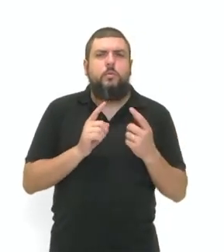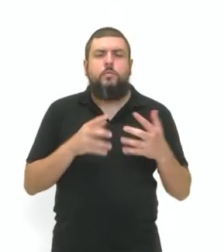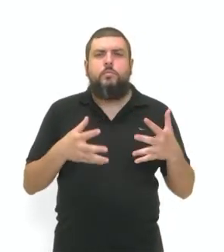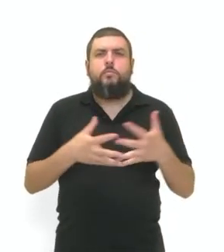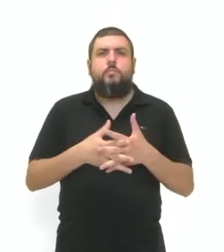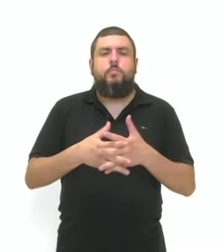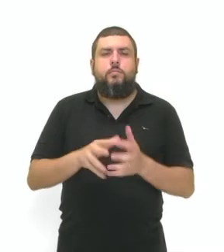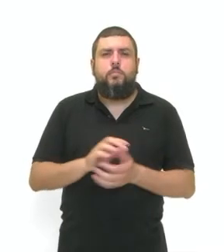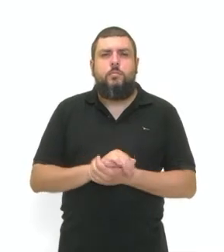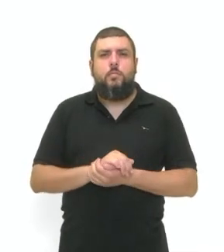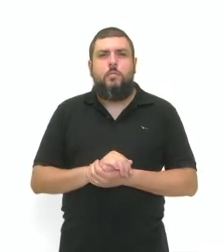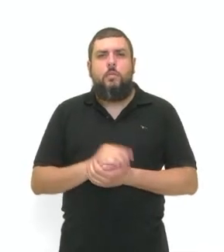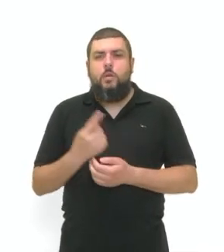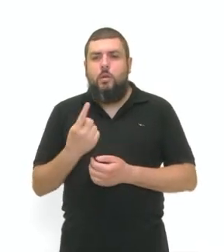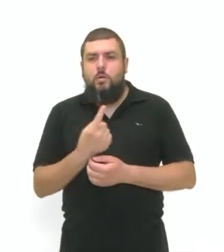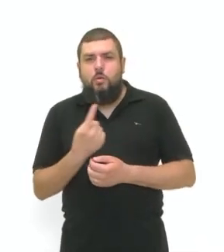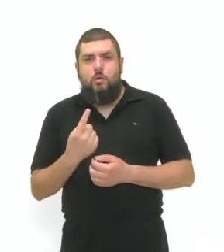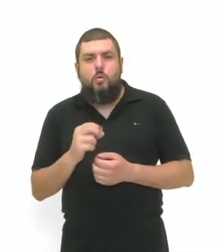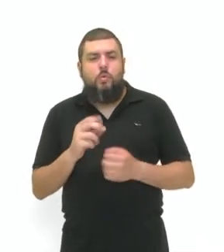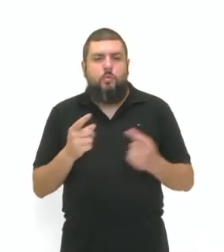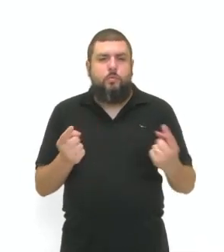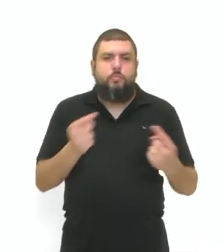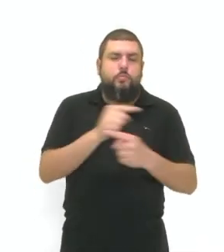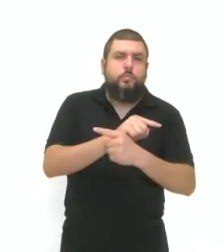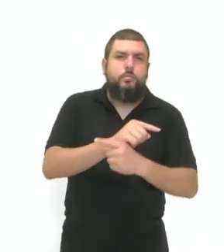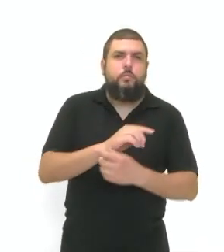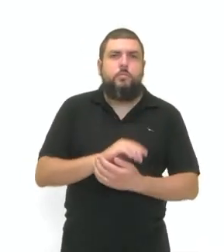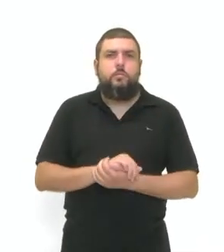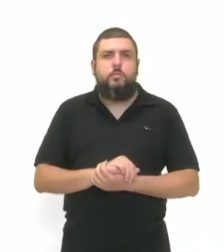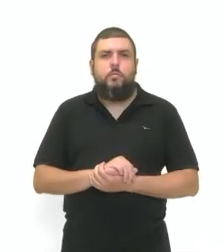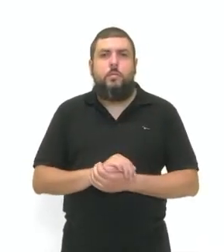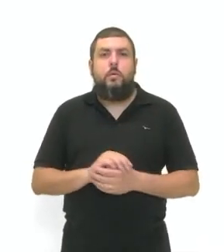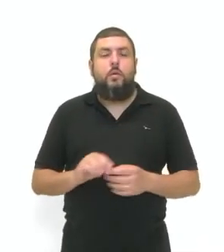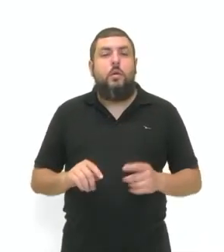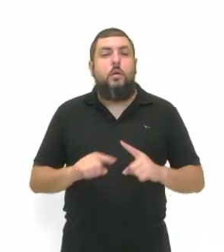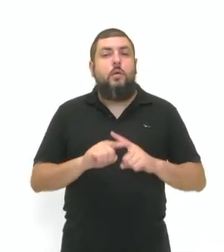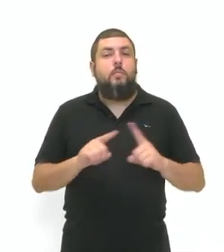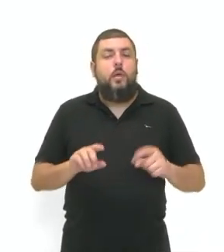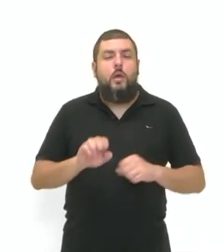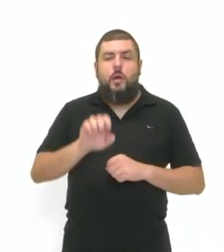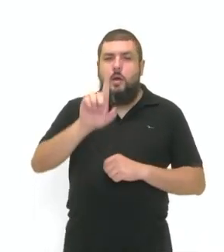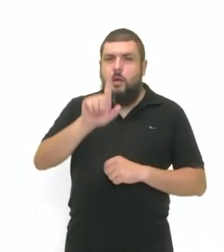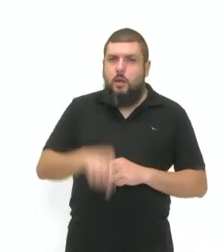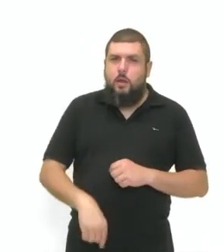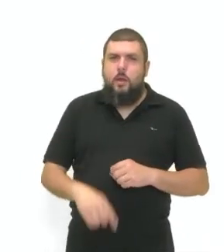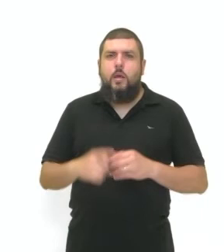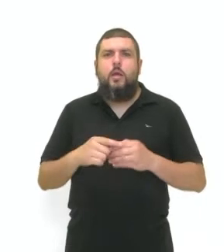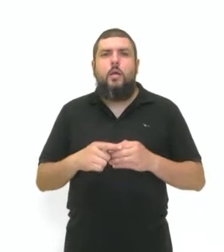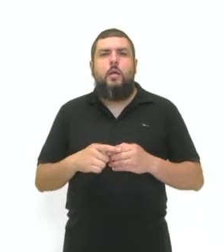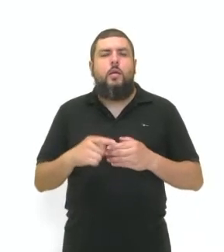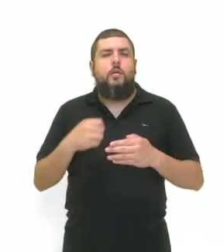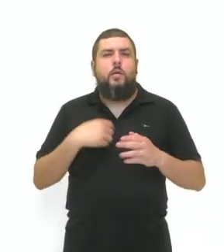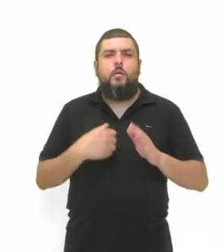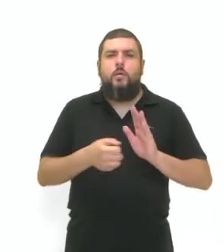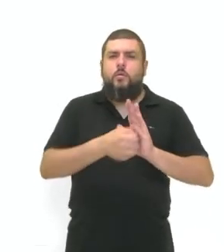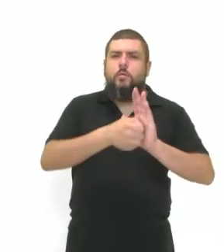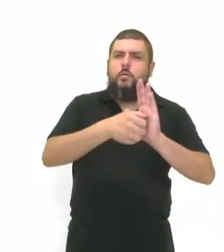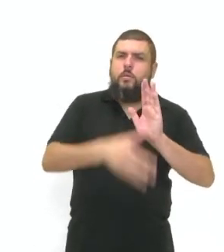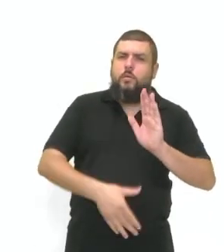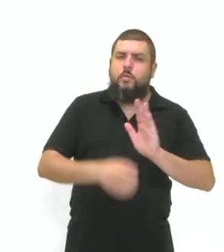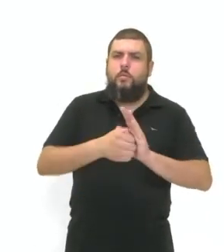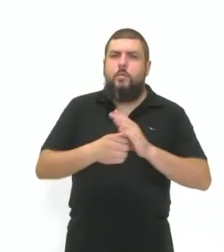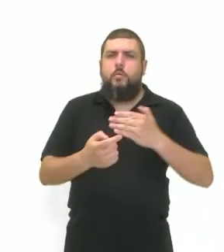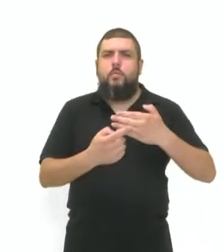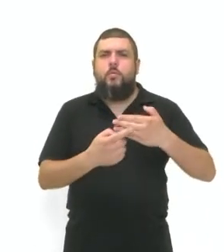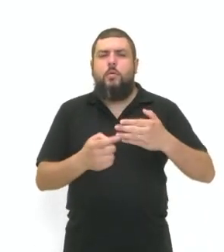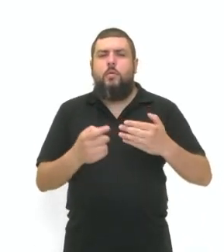você está só ou não está, é uma contradição. Contudo, é uma figura literária, é o qual? O paradoxo.